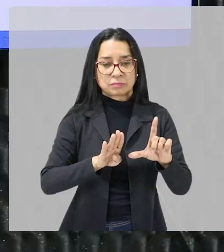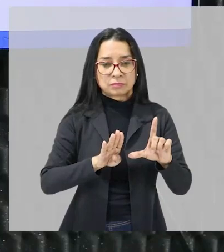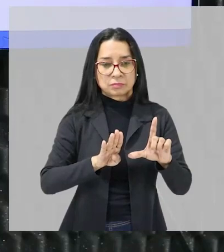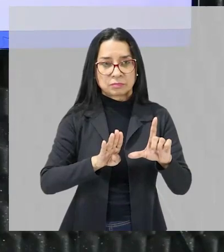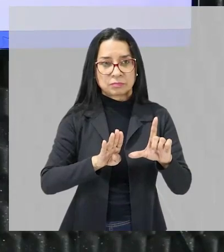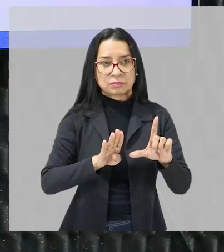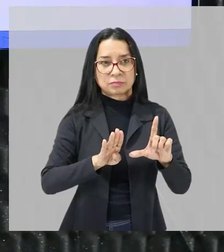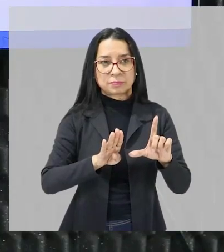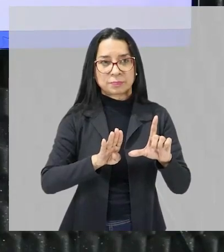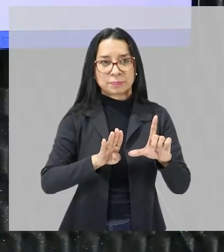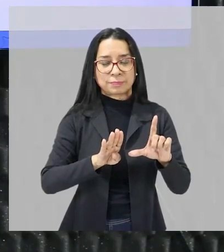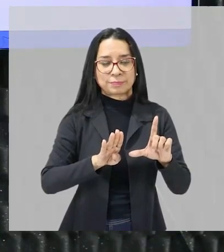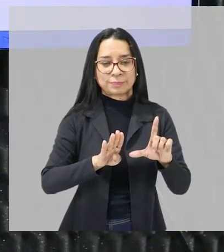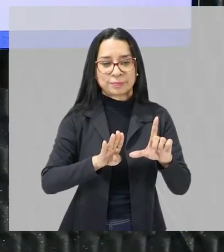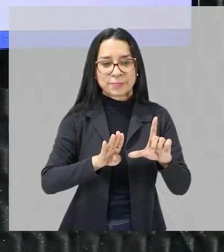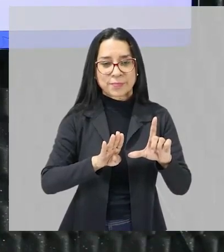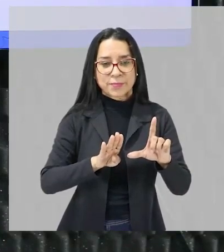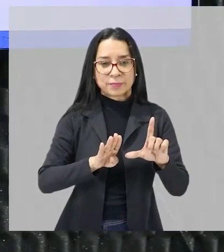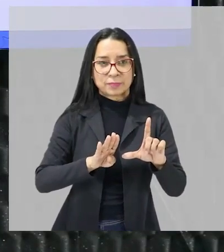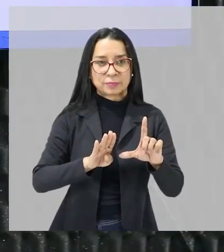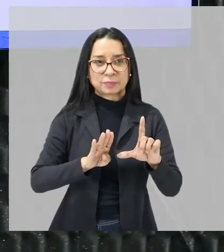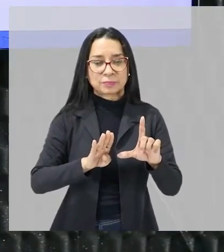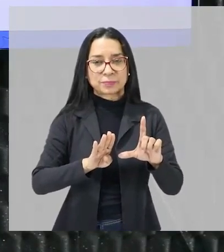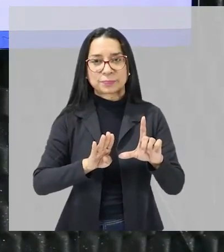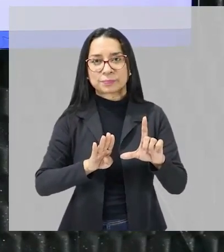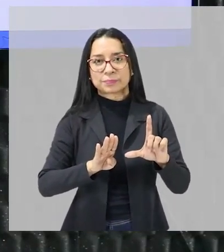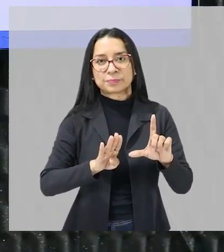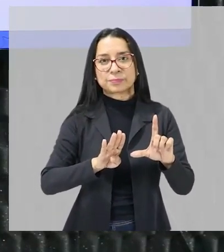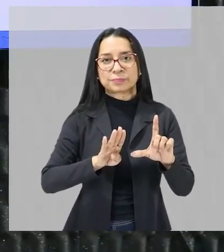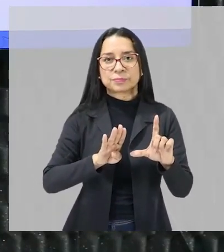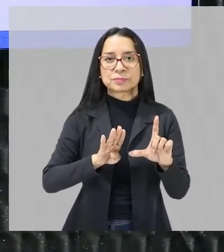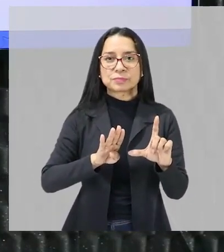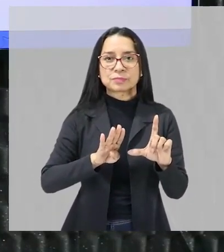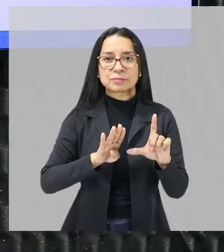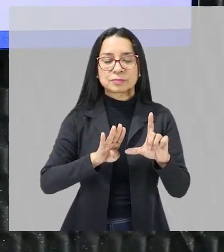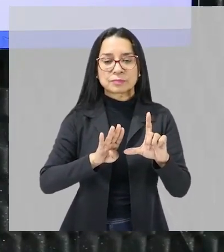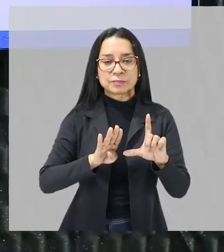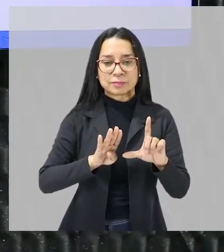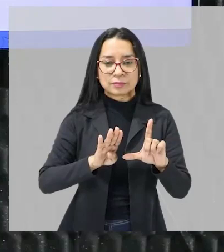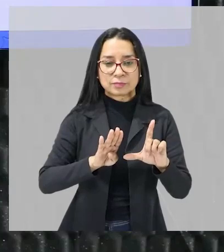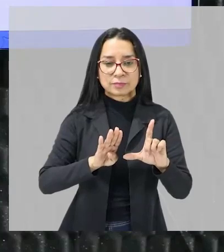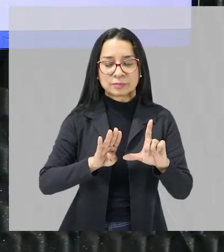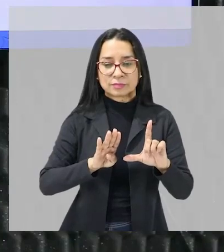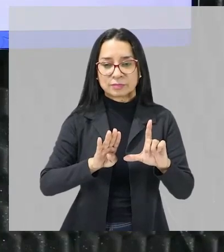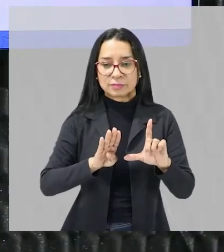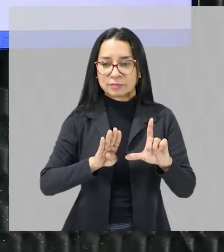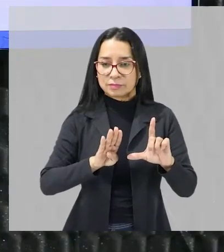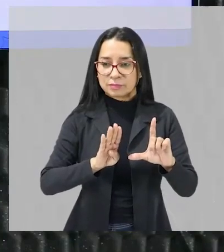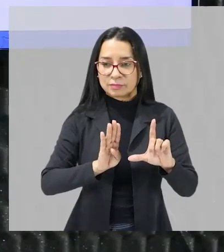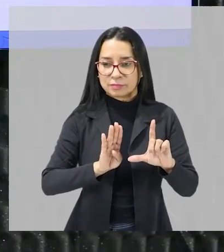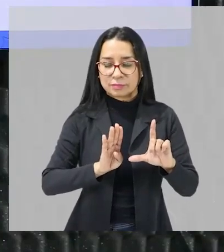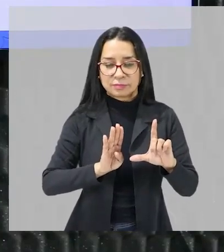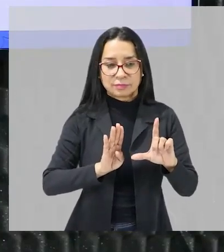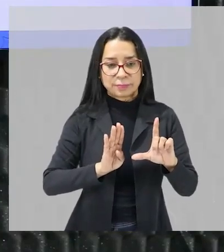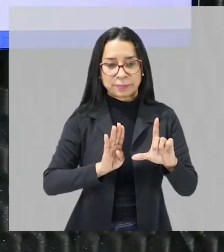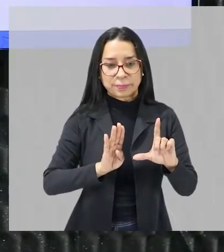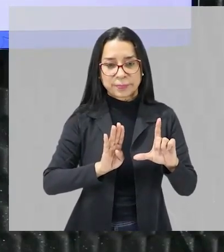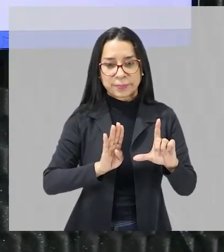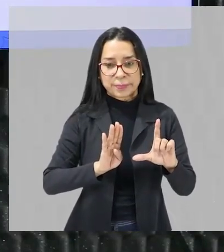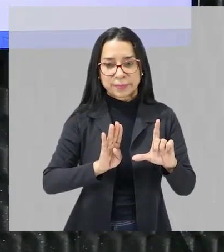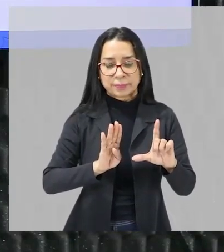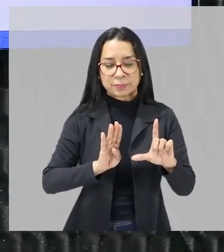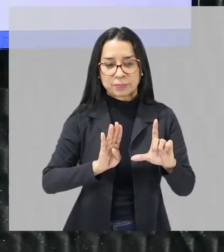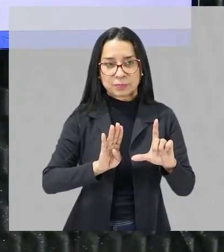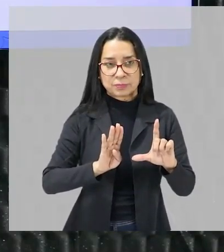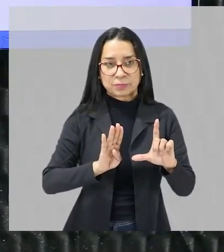associações reflexivas da vida em comunidade, definidas em contraposição às mensagens transmitidas